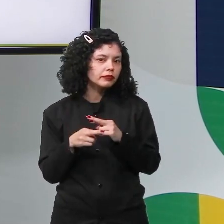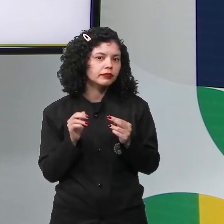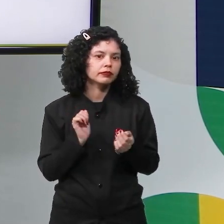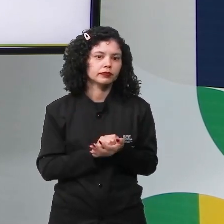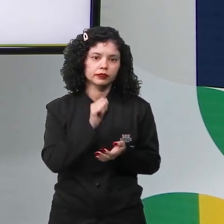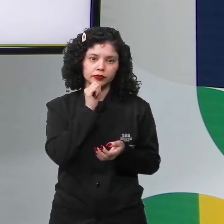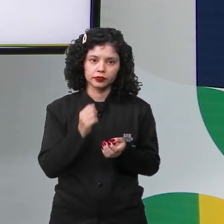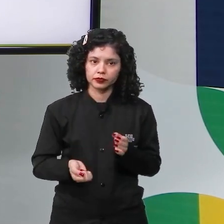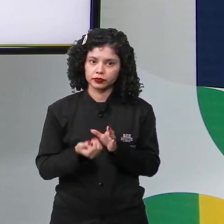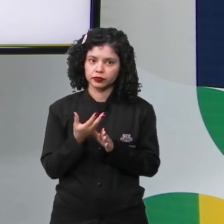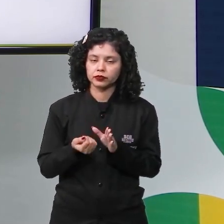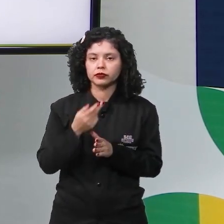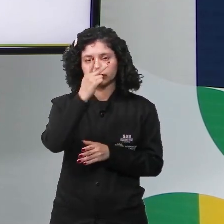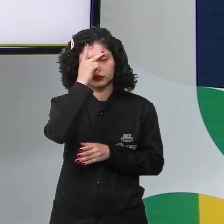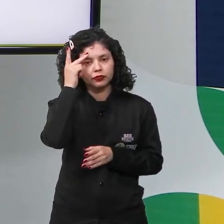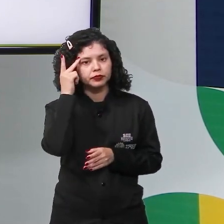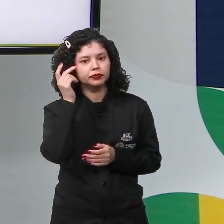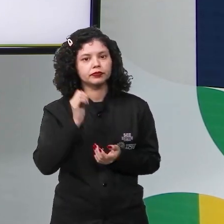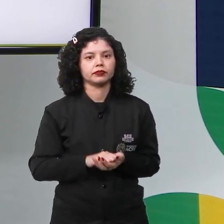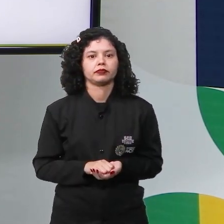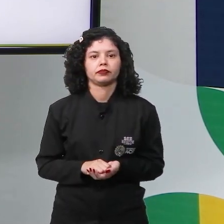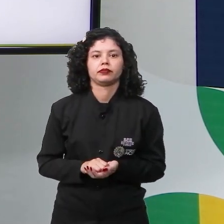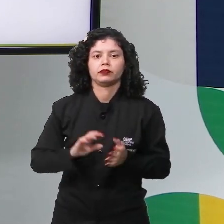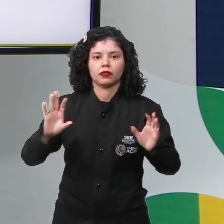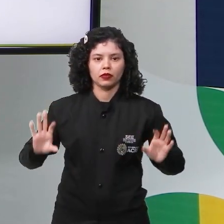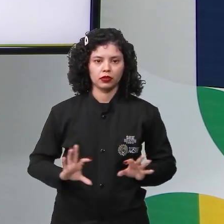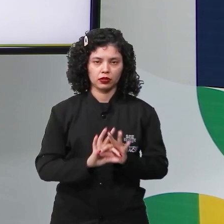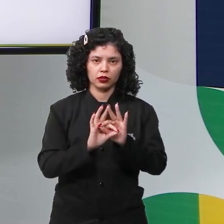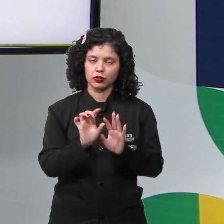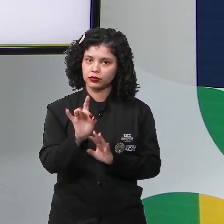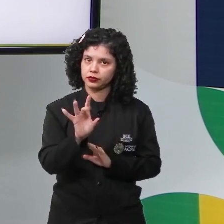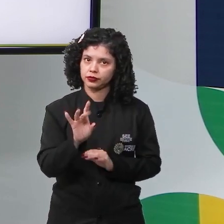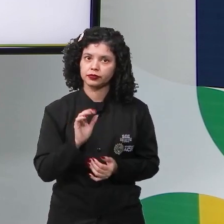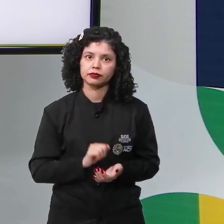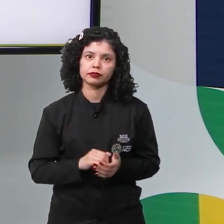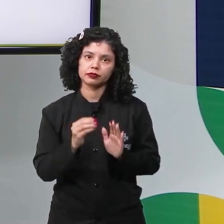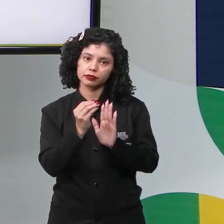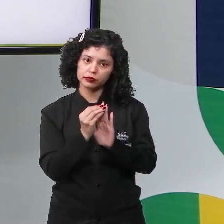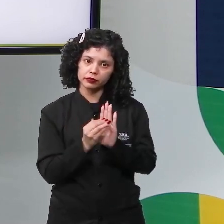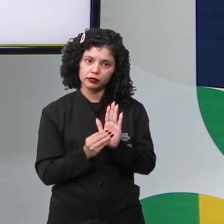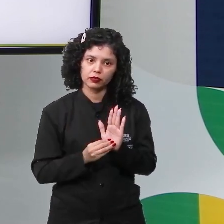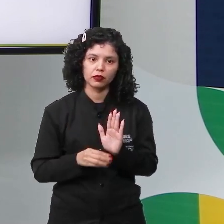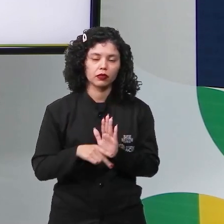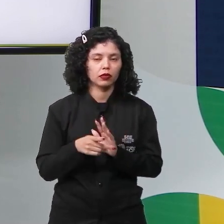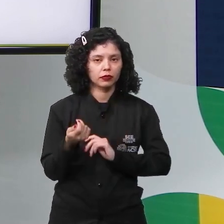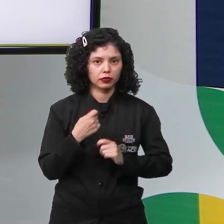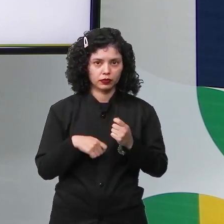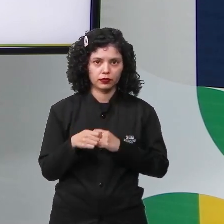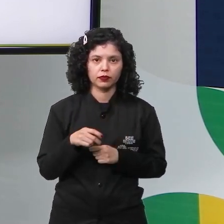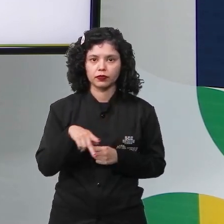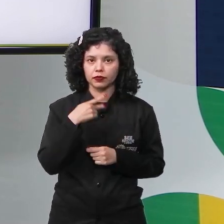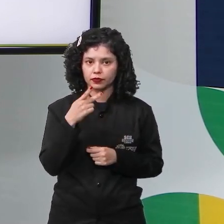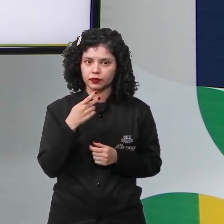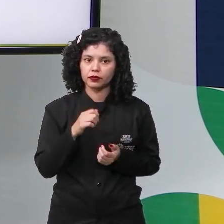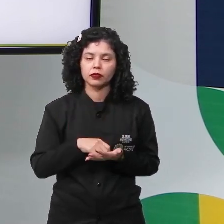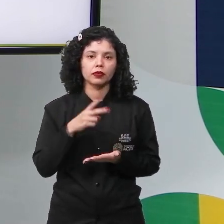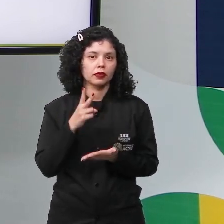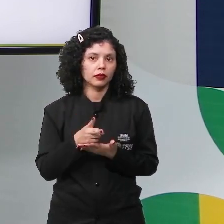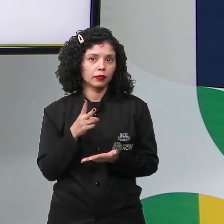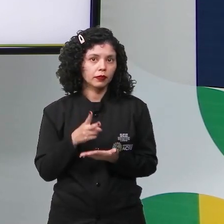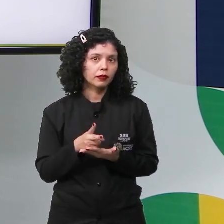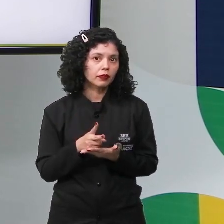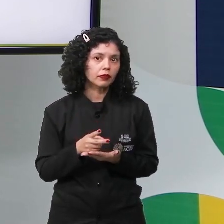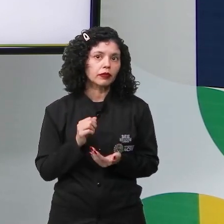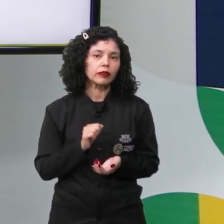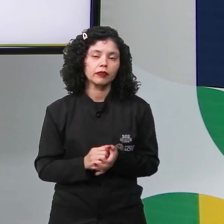capacidade produtiva das pessoas não está ligada somente ao fator econômico propriamente dito. Mesmo vivendo